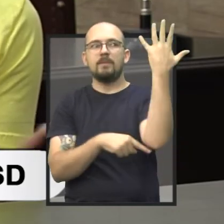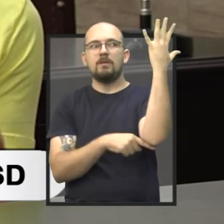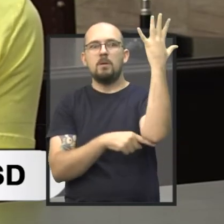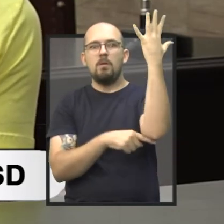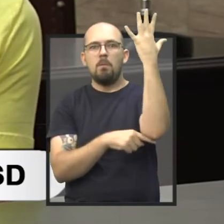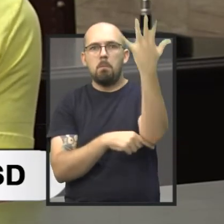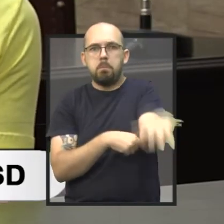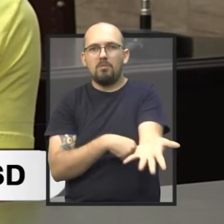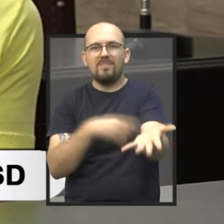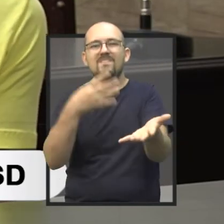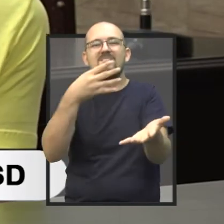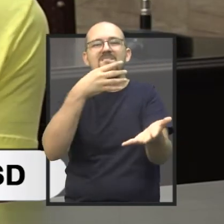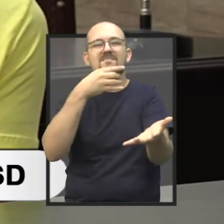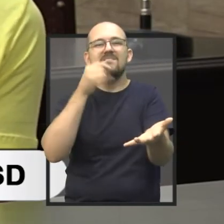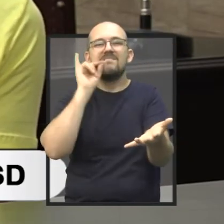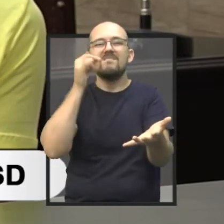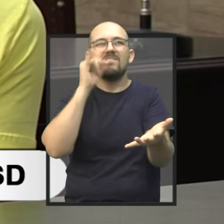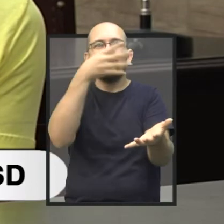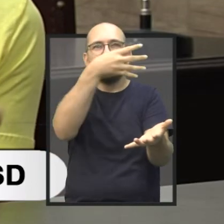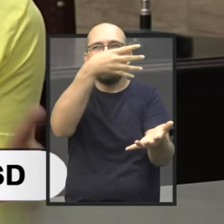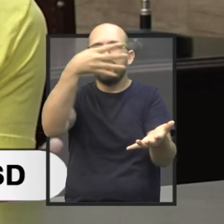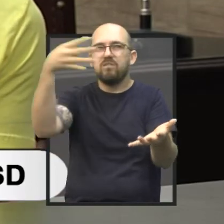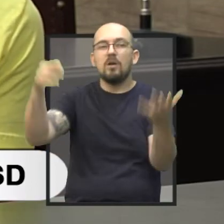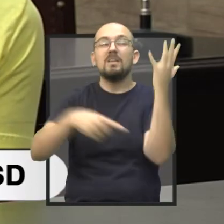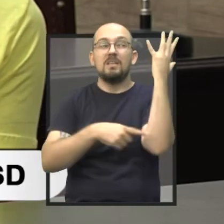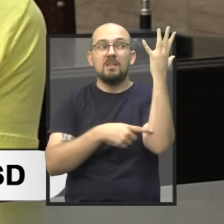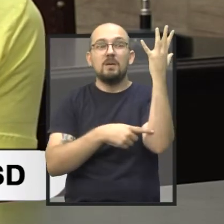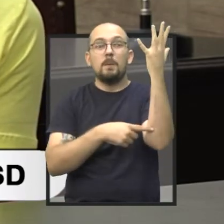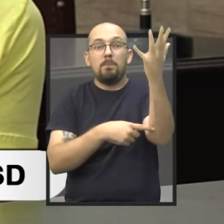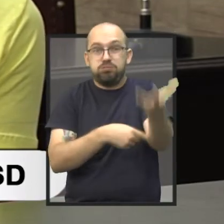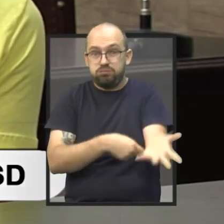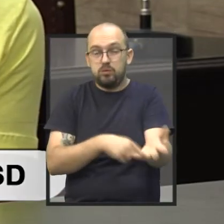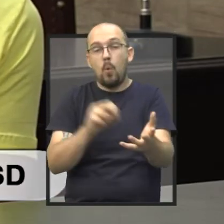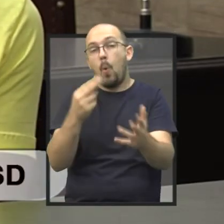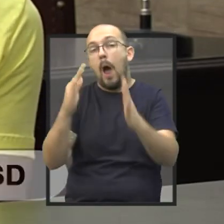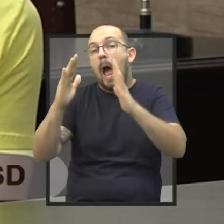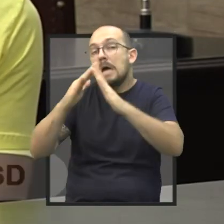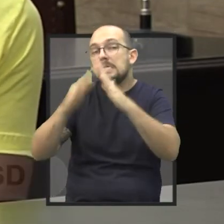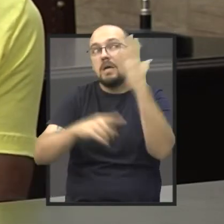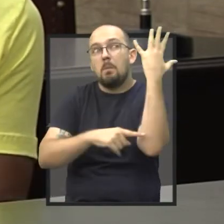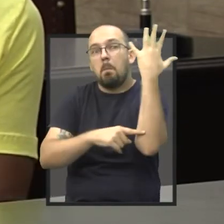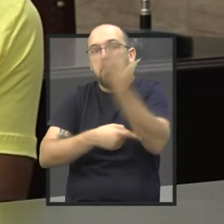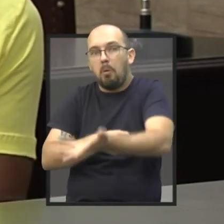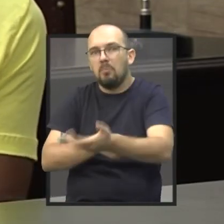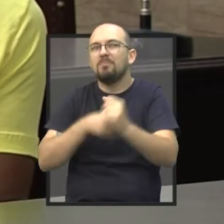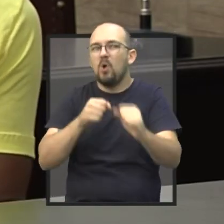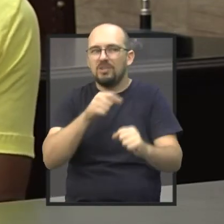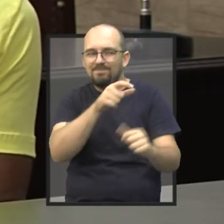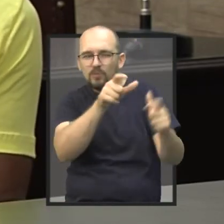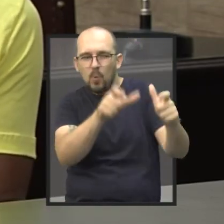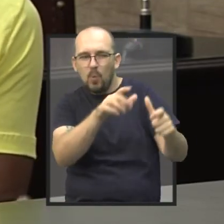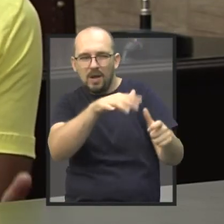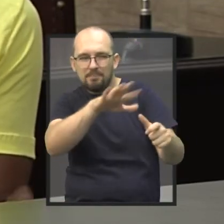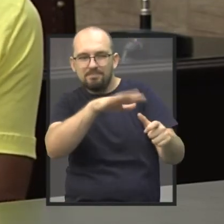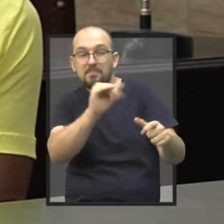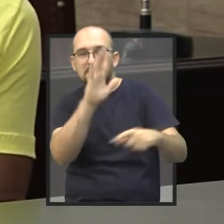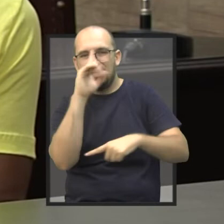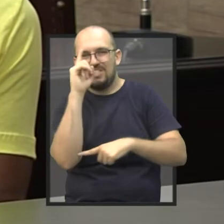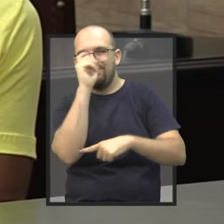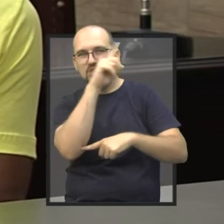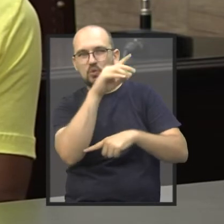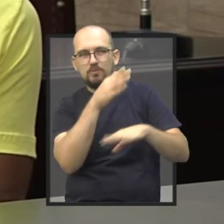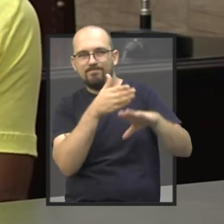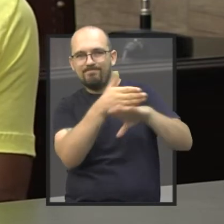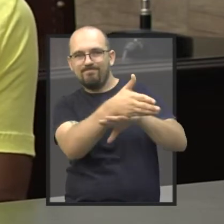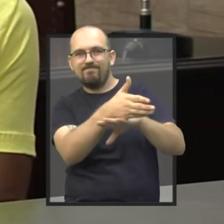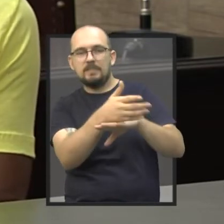fiação, pode se cair dessas árvores que você fala, pode se cair em cima de residência. Então a gente está pedindo, né, que é um lugar um pouco mais difícil